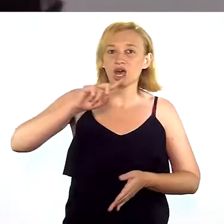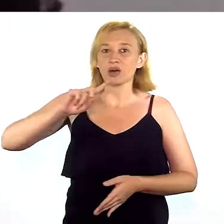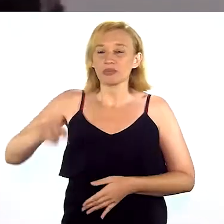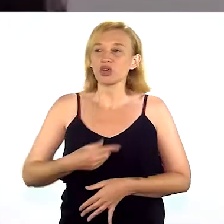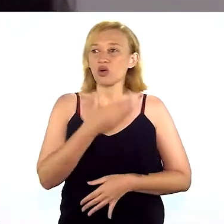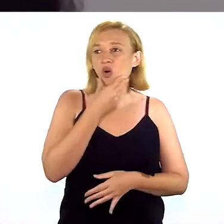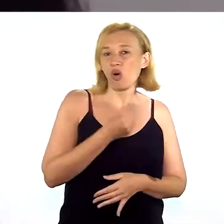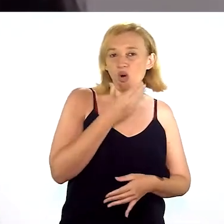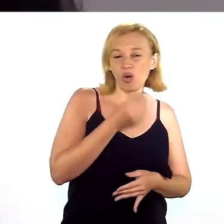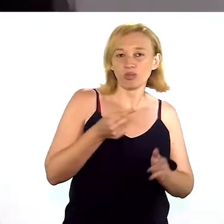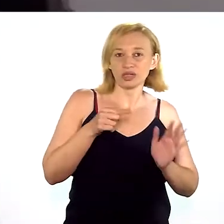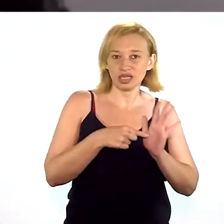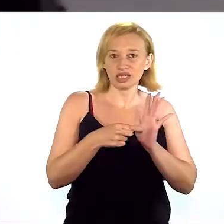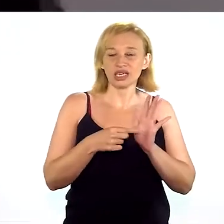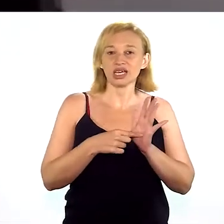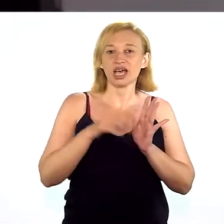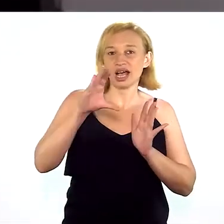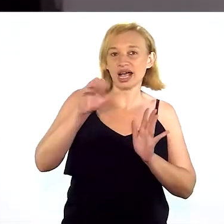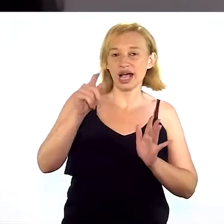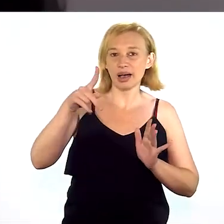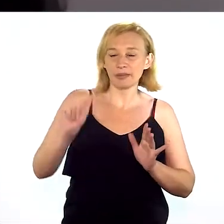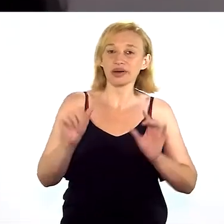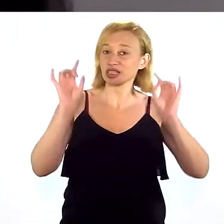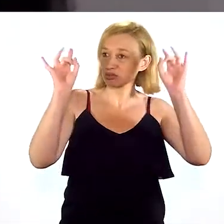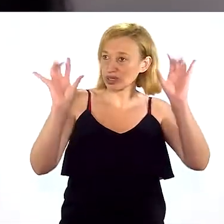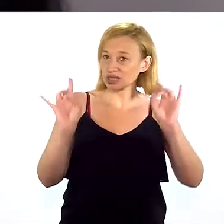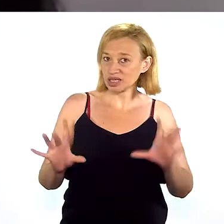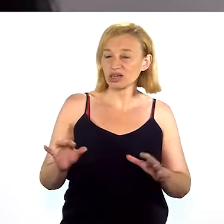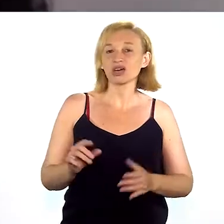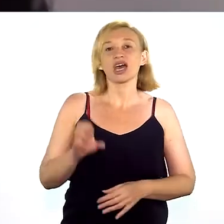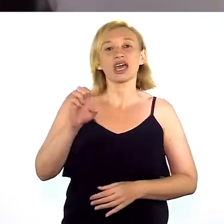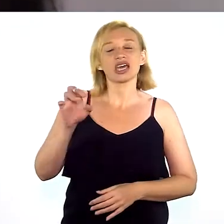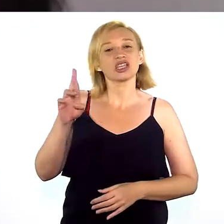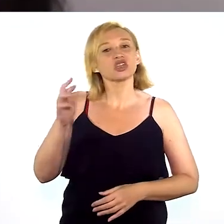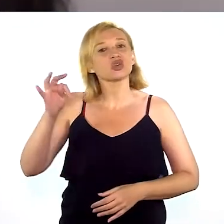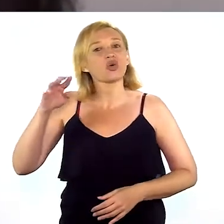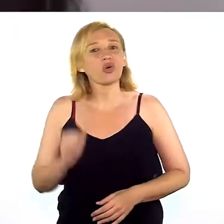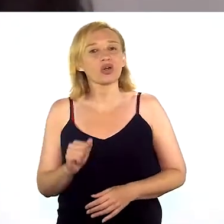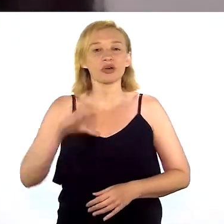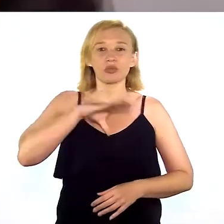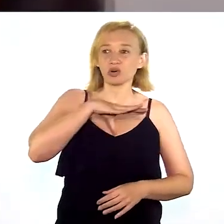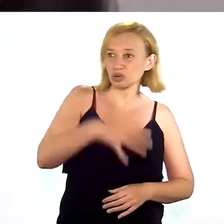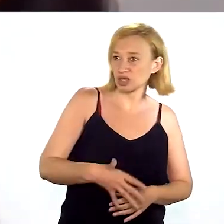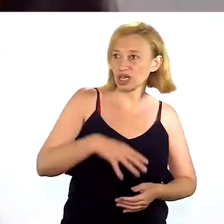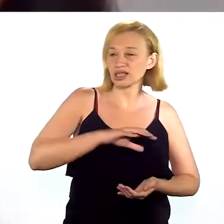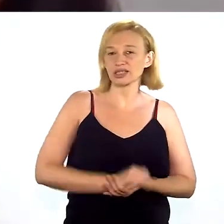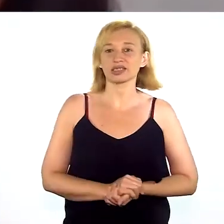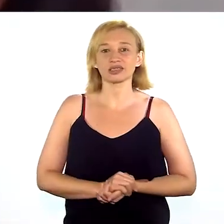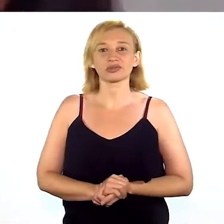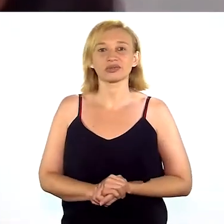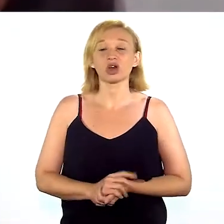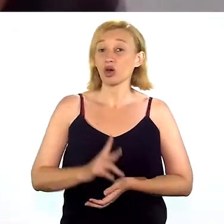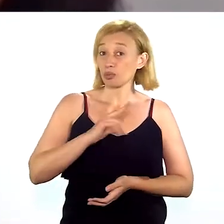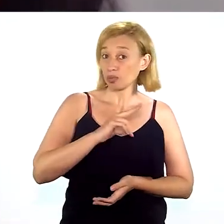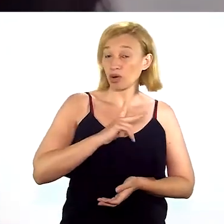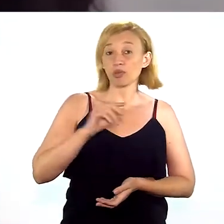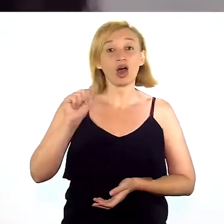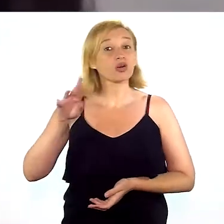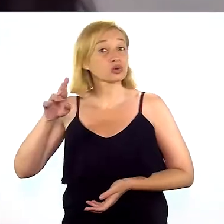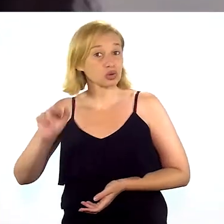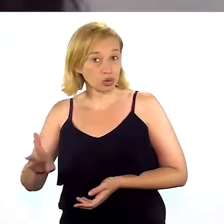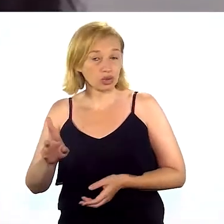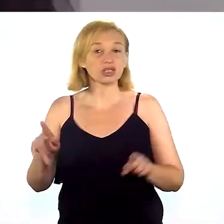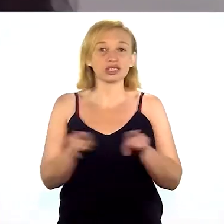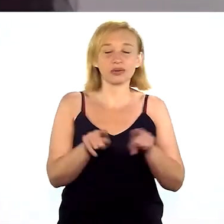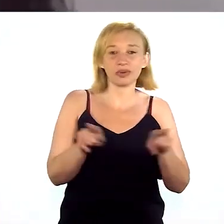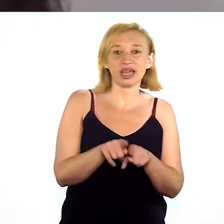Homens. Essa capa em especial é de uma edição portuguesa, né, da editora Porto, que tem, inclusive, uma ilustração feita pelo próprio autor,